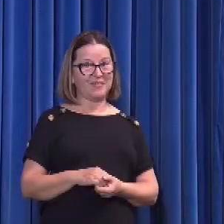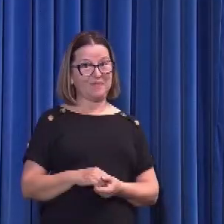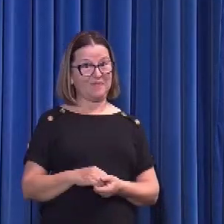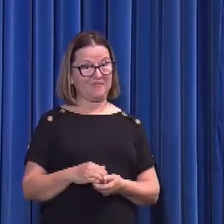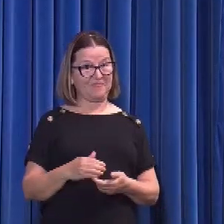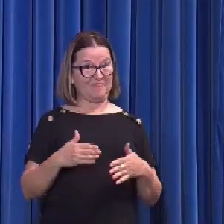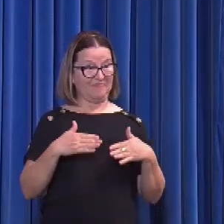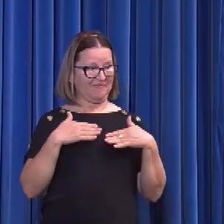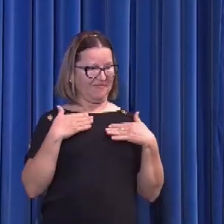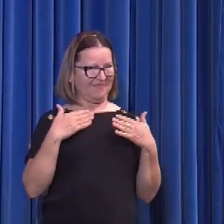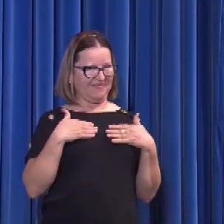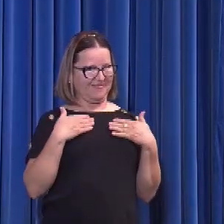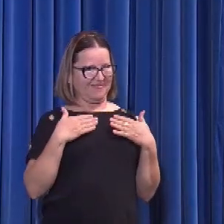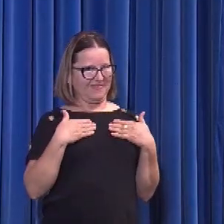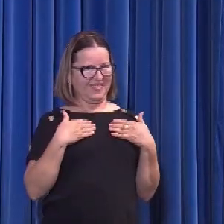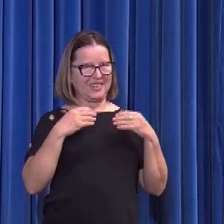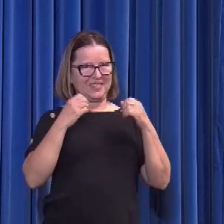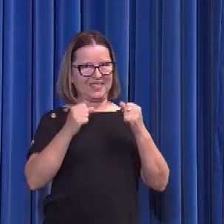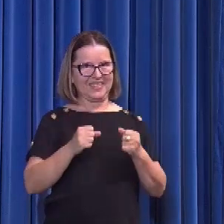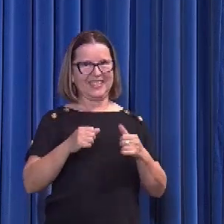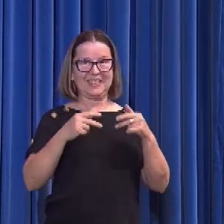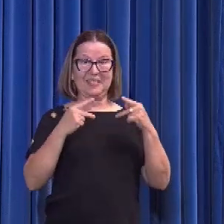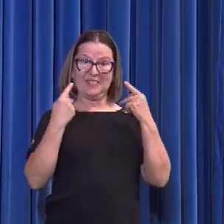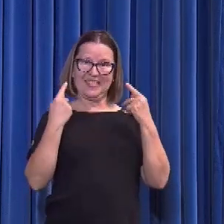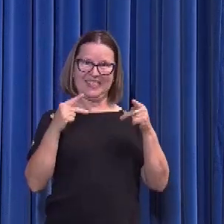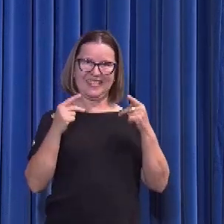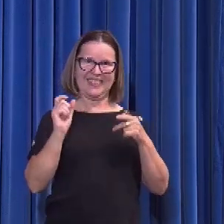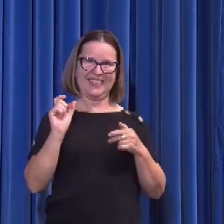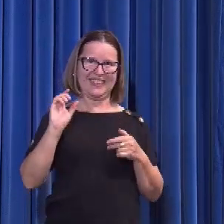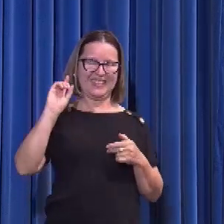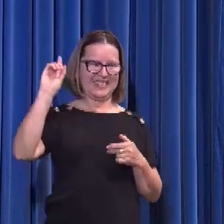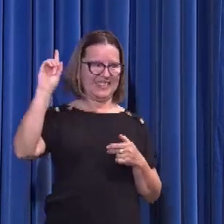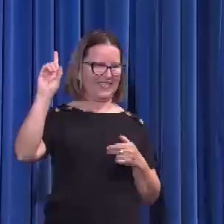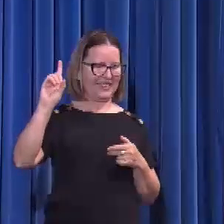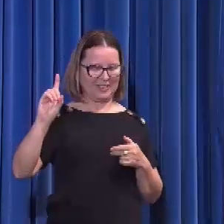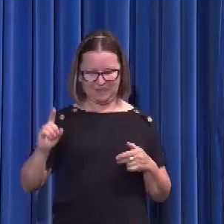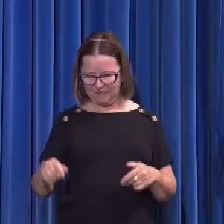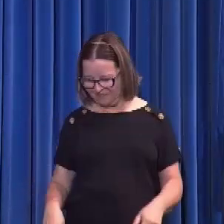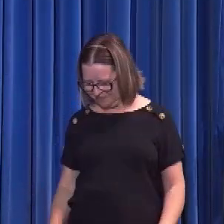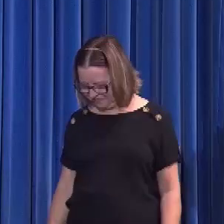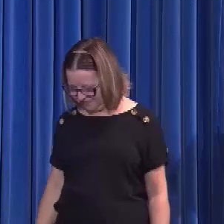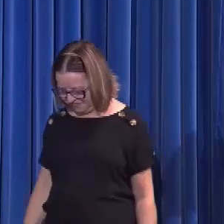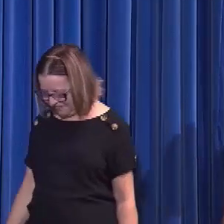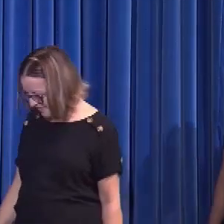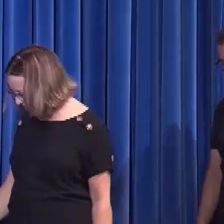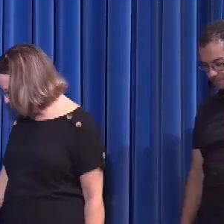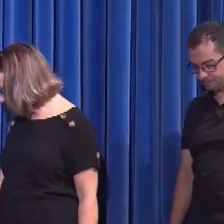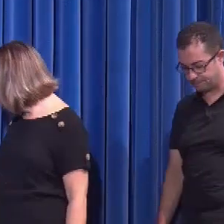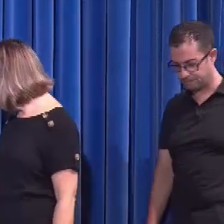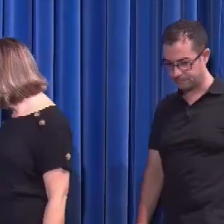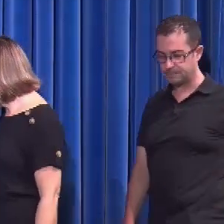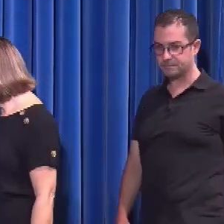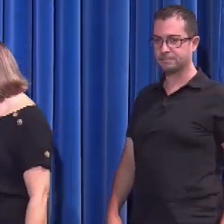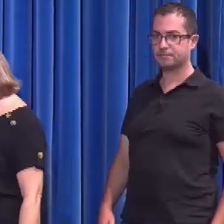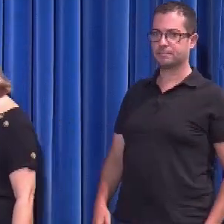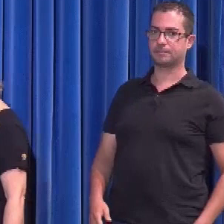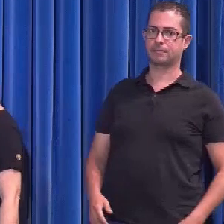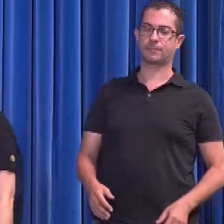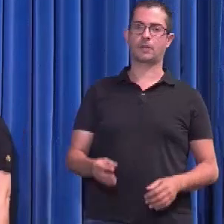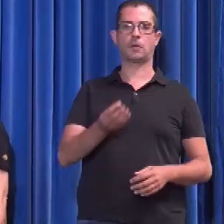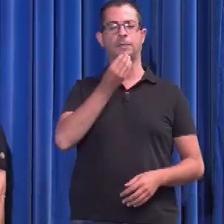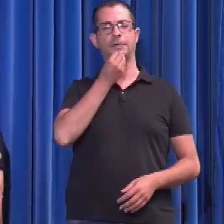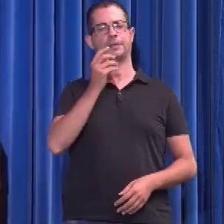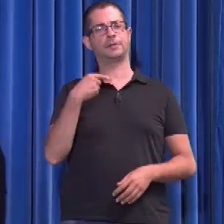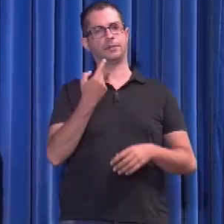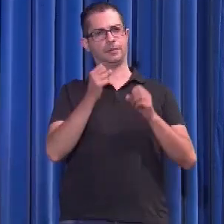privilégio poder compartilhar a palavra com vocês nesta noite. A palavra do Senhor é a verdade, o